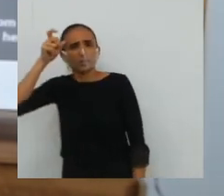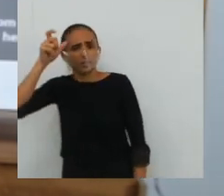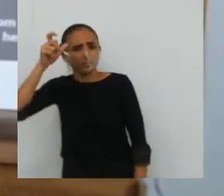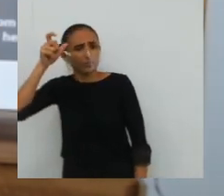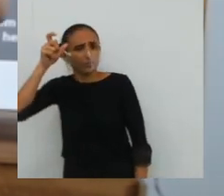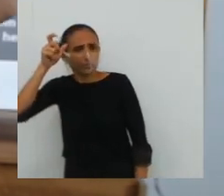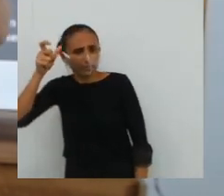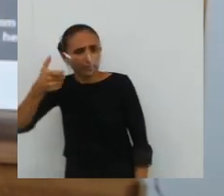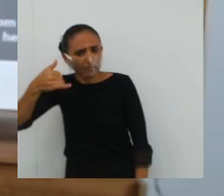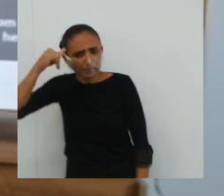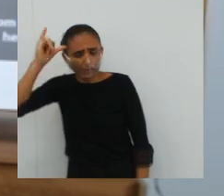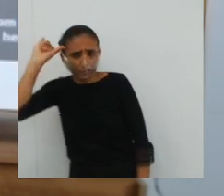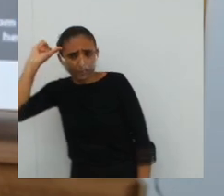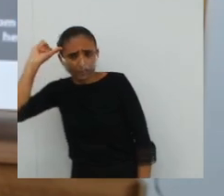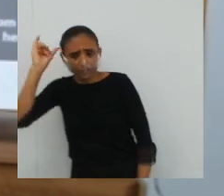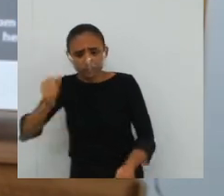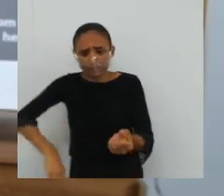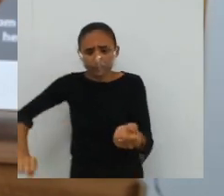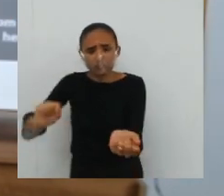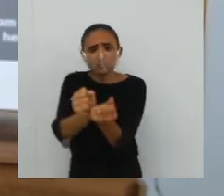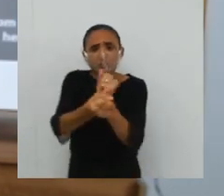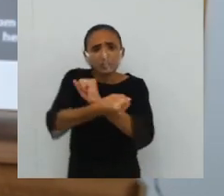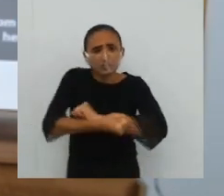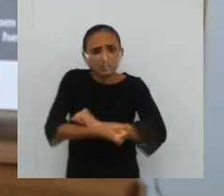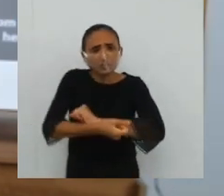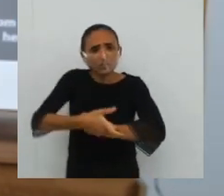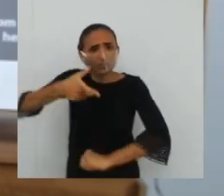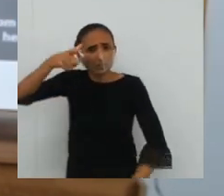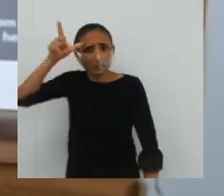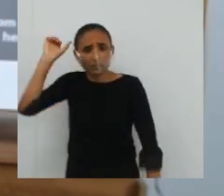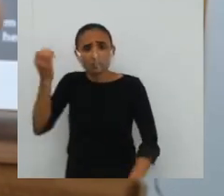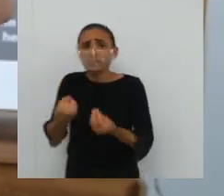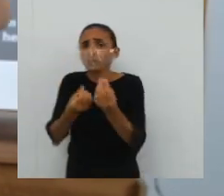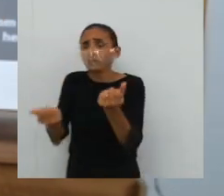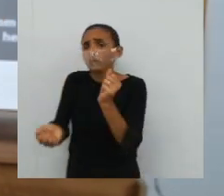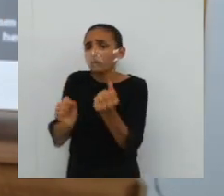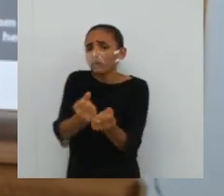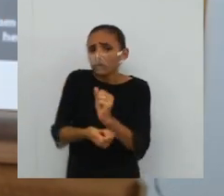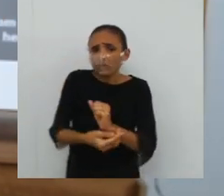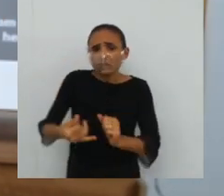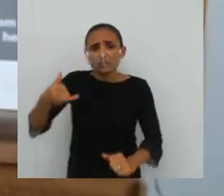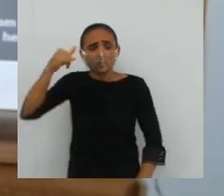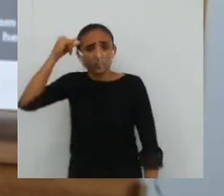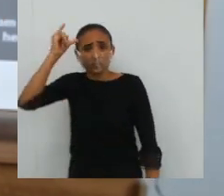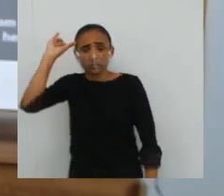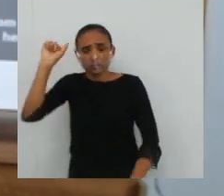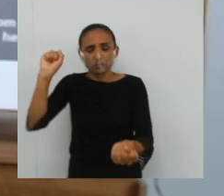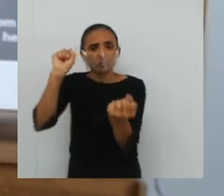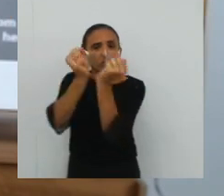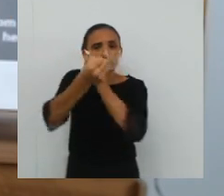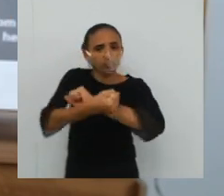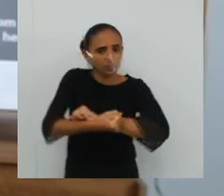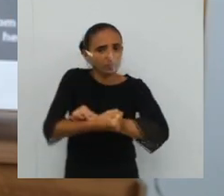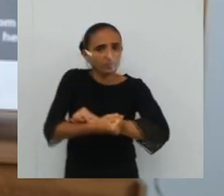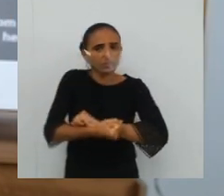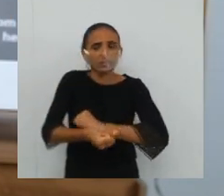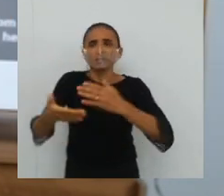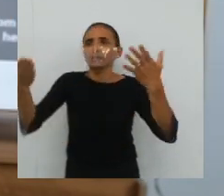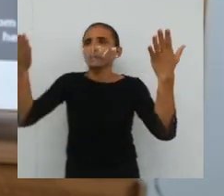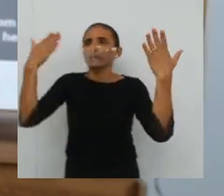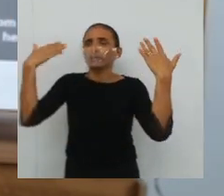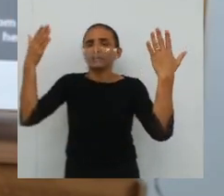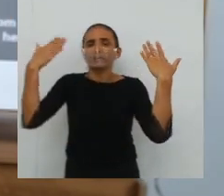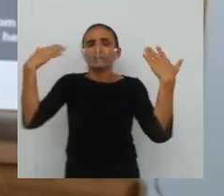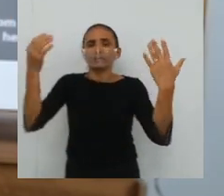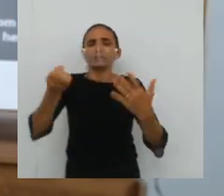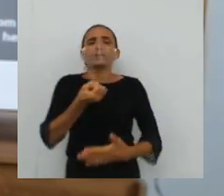Não temos um território, são vários países ali, nós temos territórios limitados e nós temos o clima. Tá?